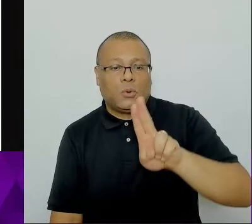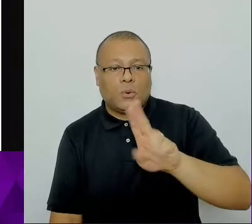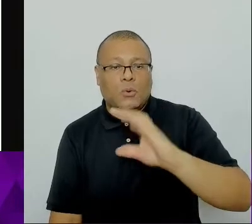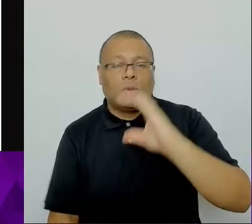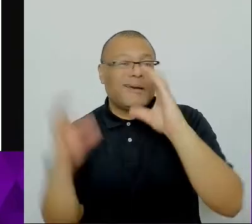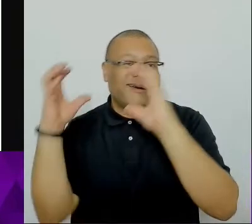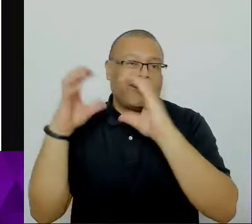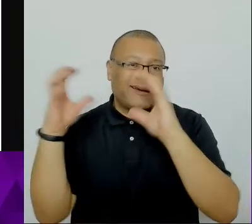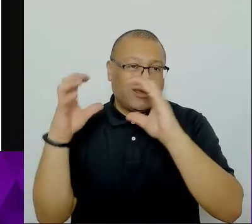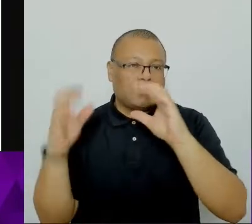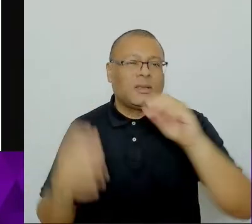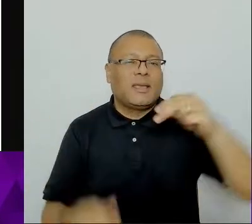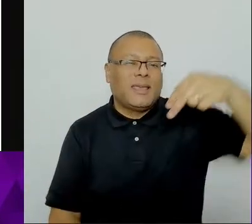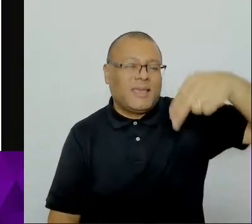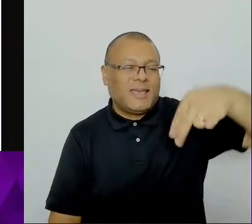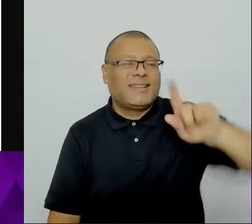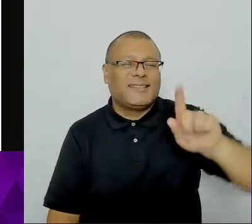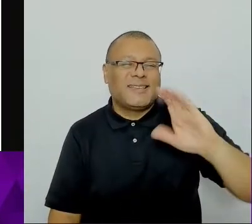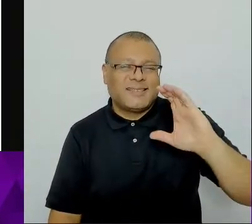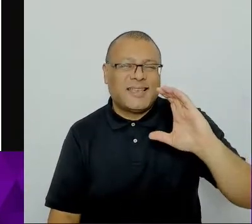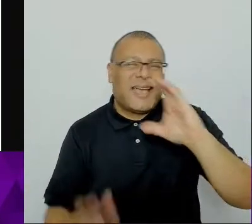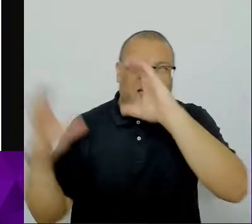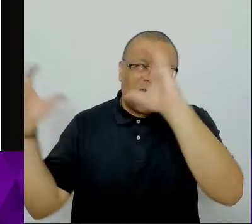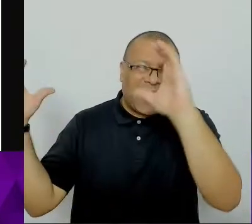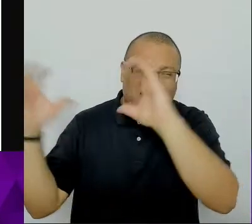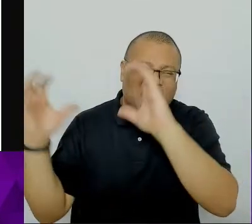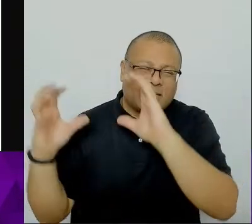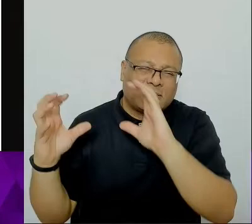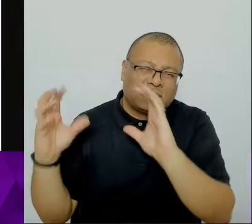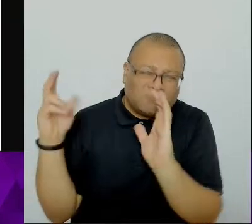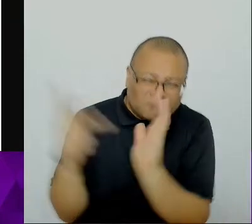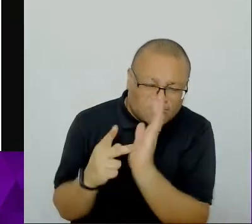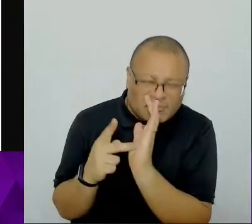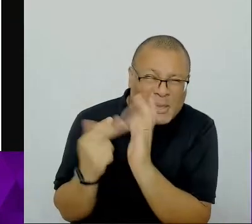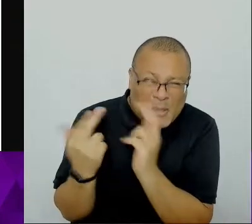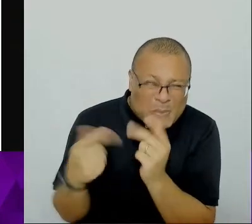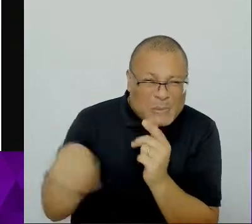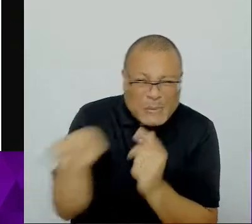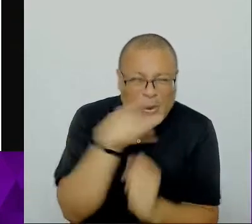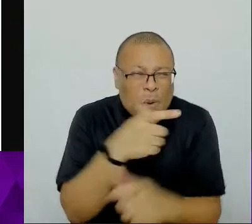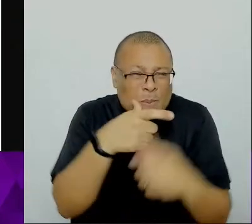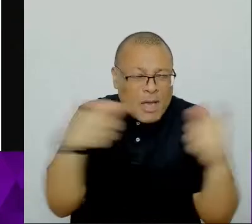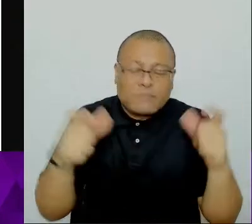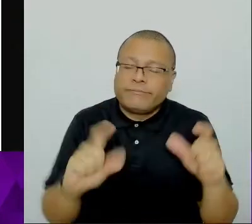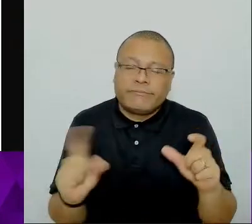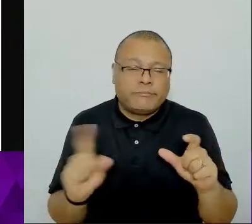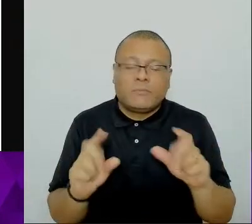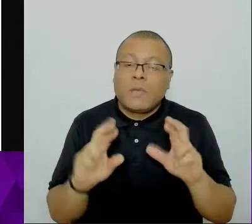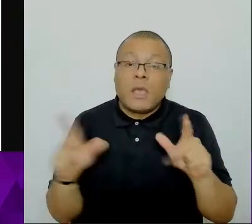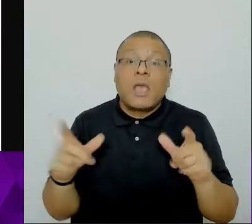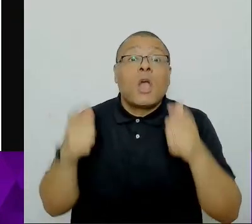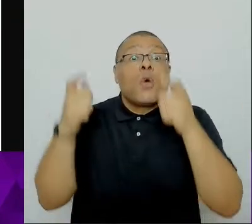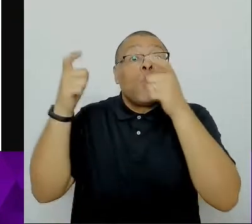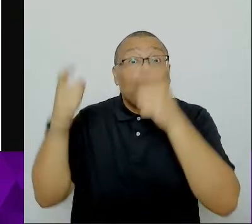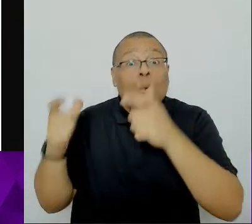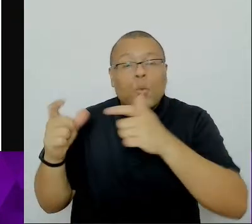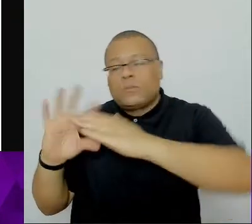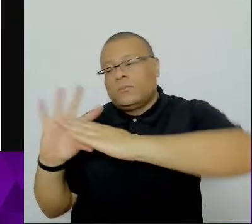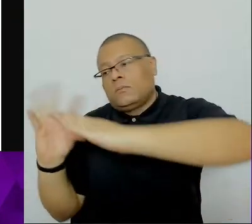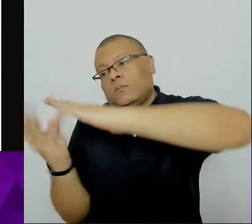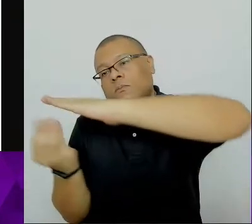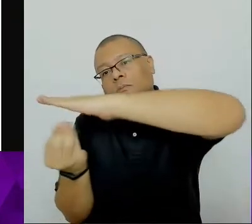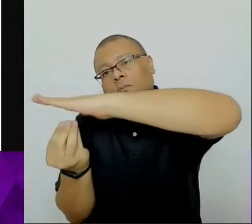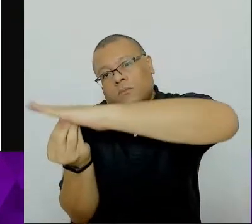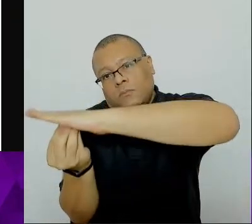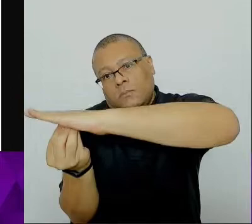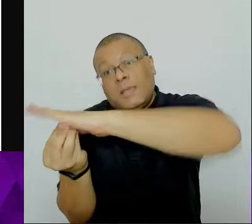ele não é uma cloud, como a gente conhece, né? Ele é muito mais um repositório, onde a gente